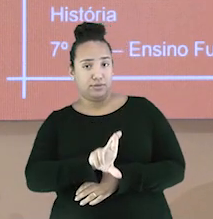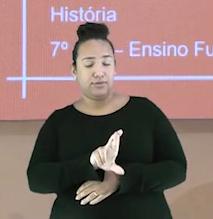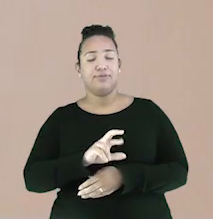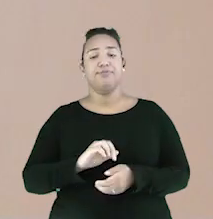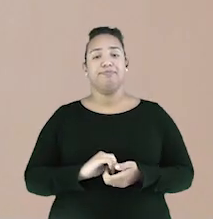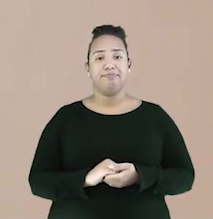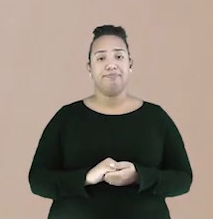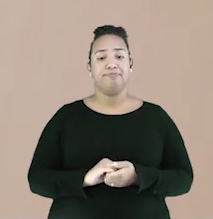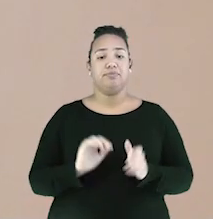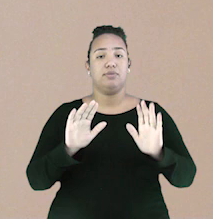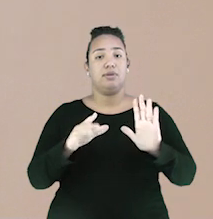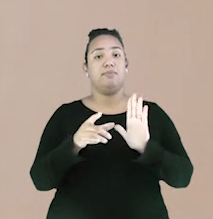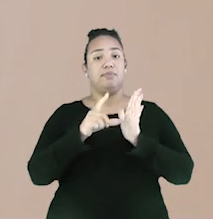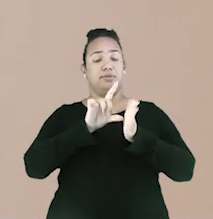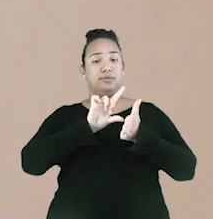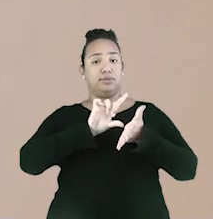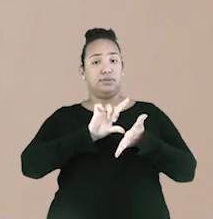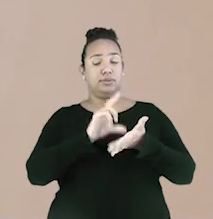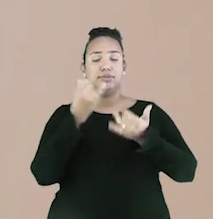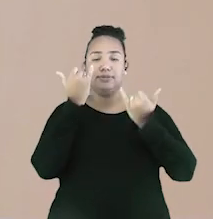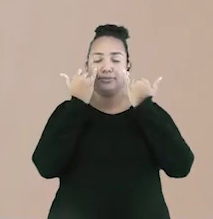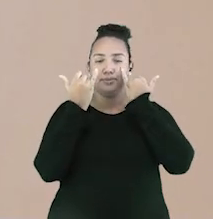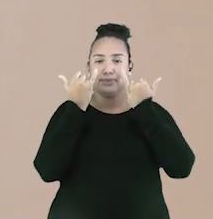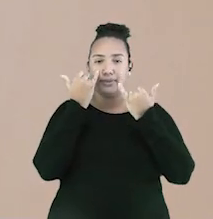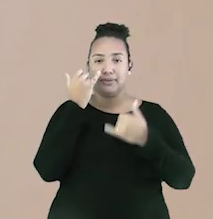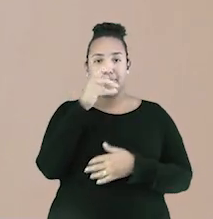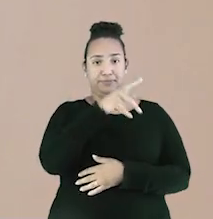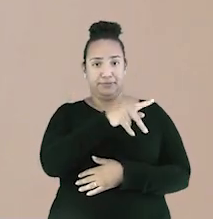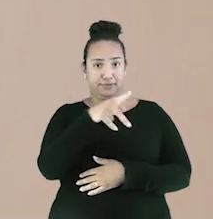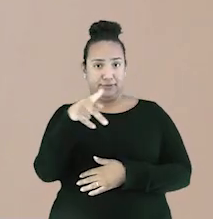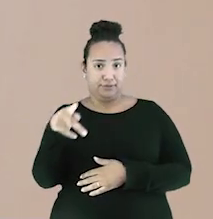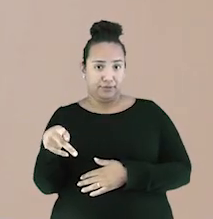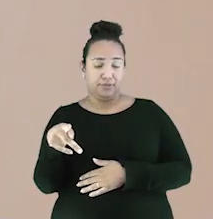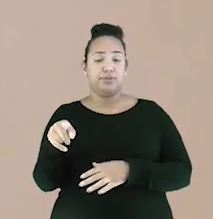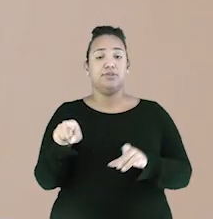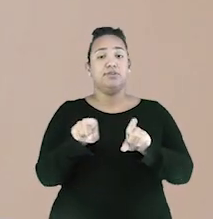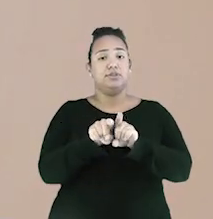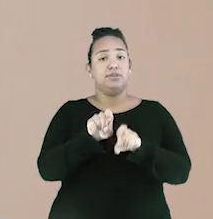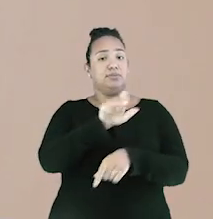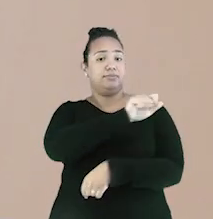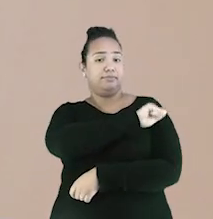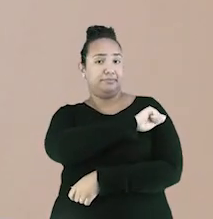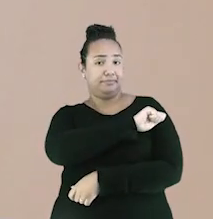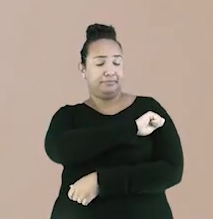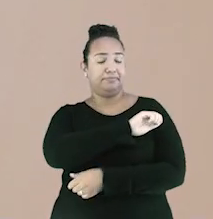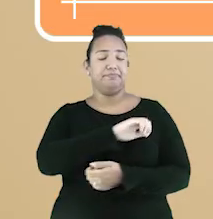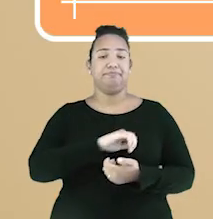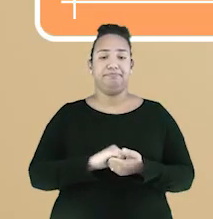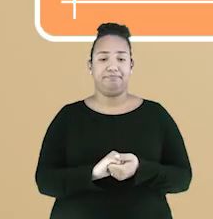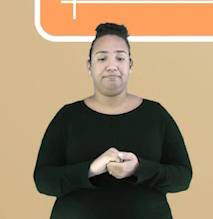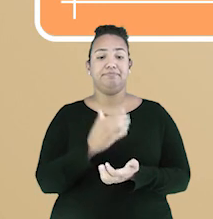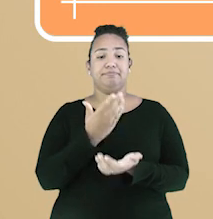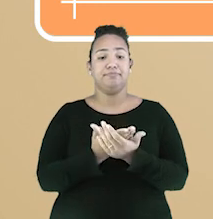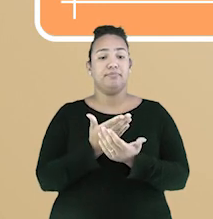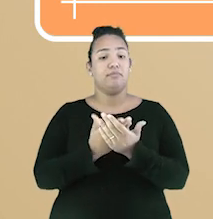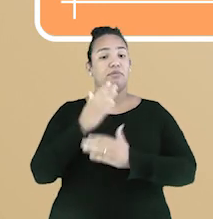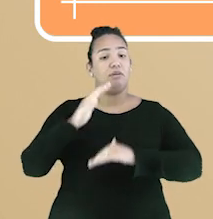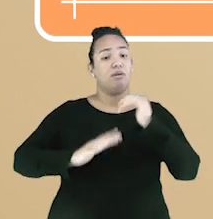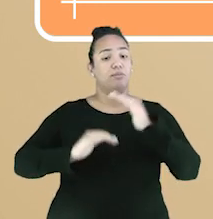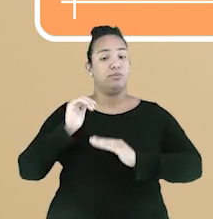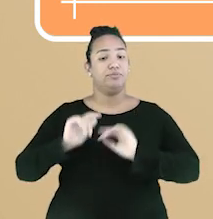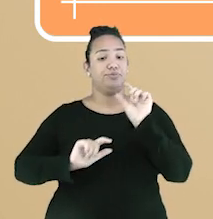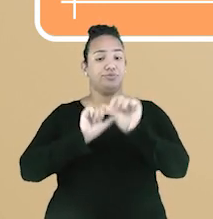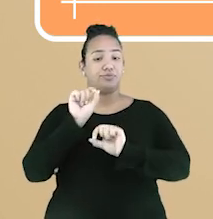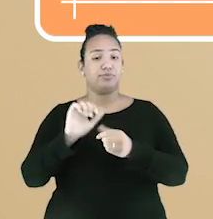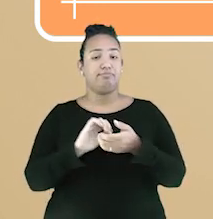atualidade. Mas antes de começar, vou passar algumas informações para vocês, alunos e professores, se organizarem. Essa aula trabalha com a